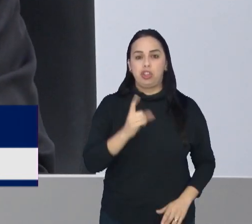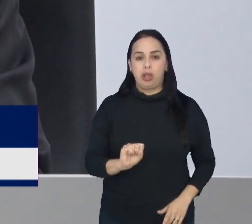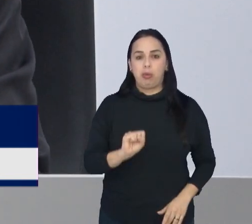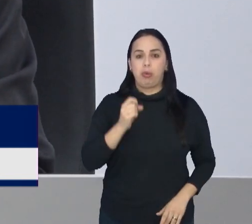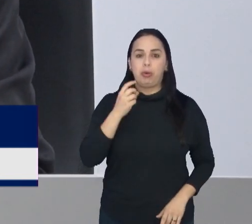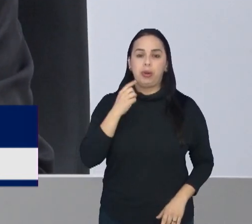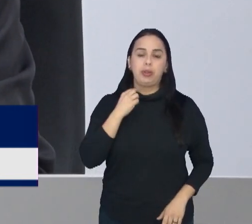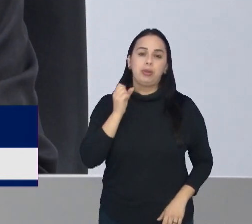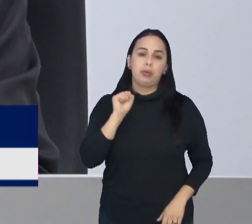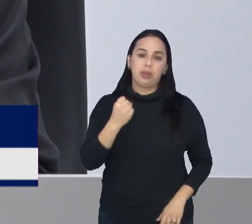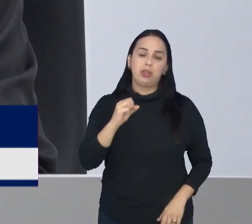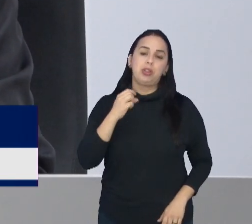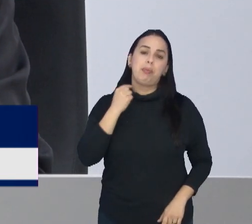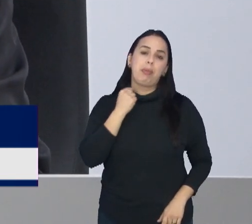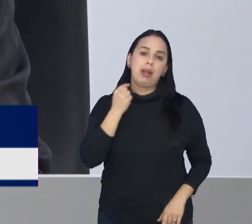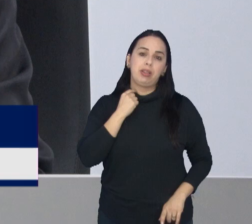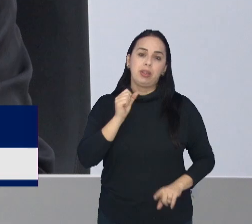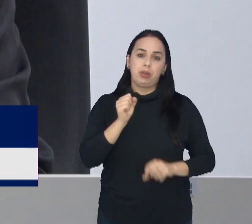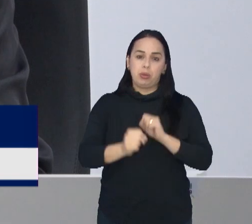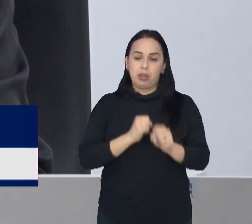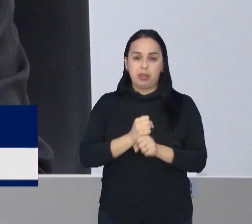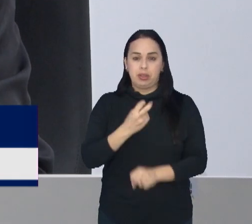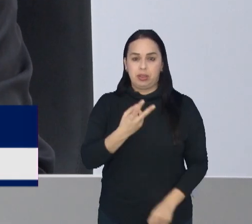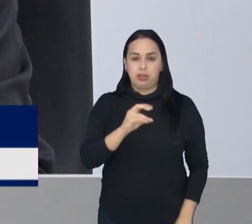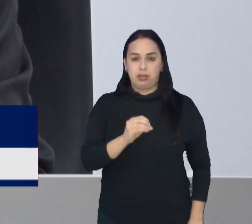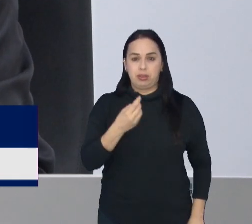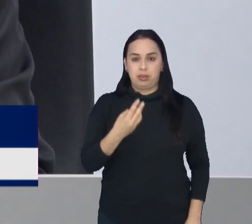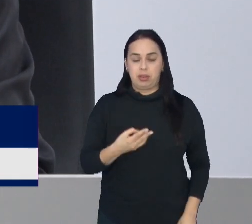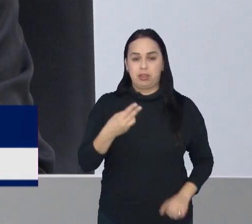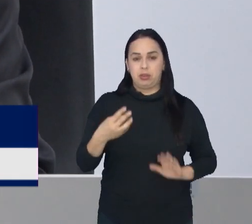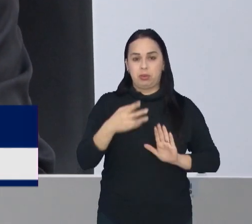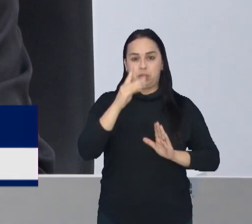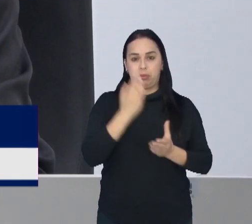de 2023. Processo número